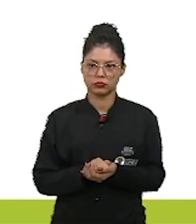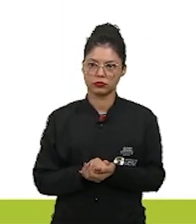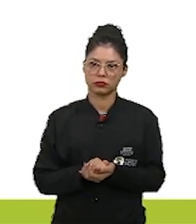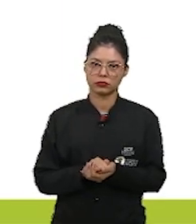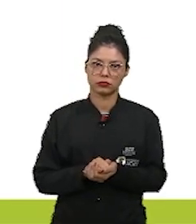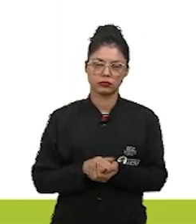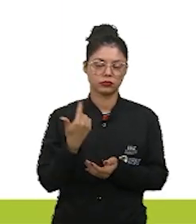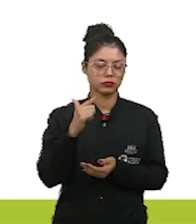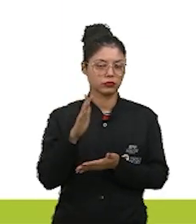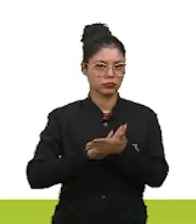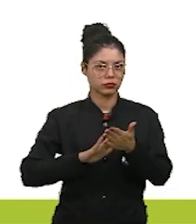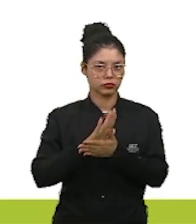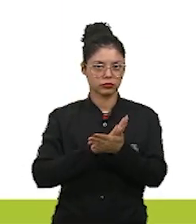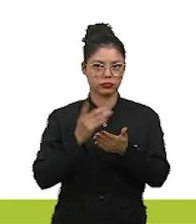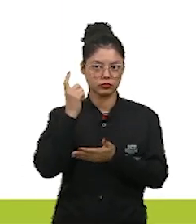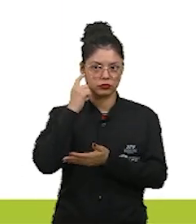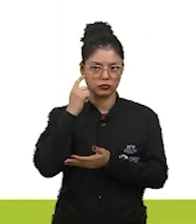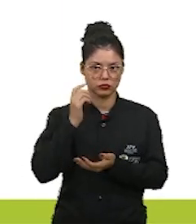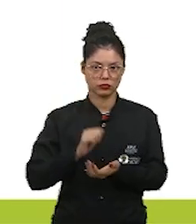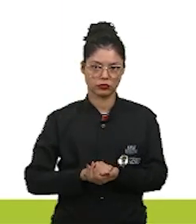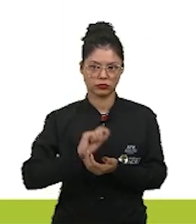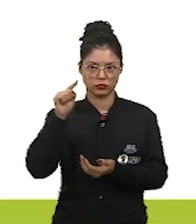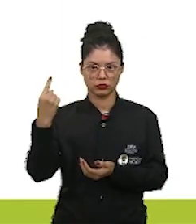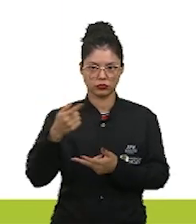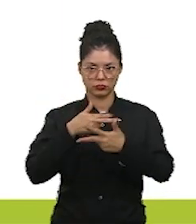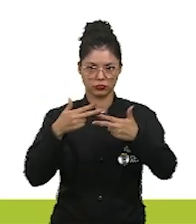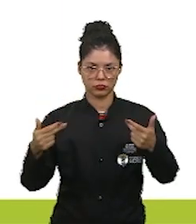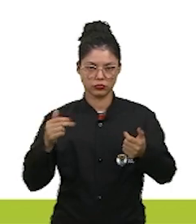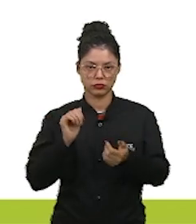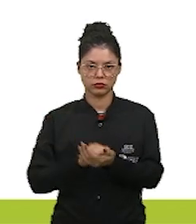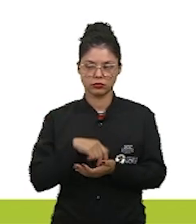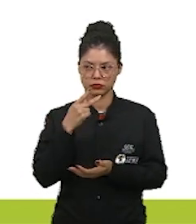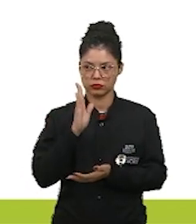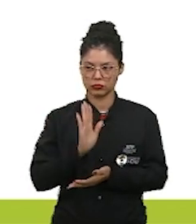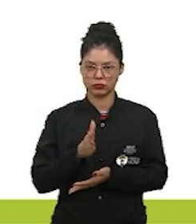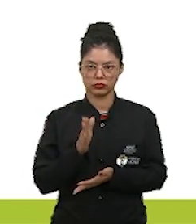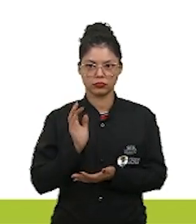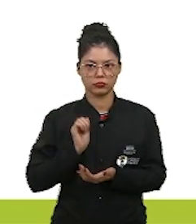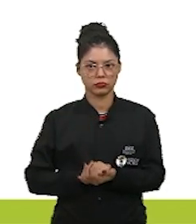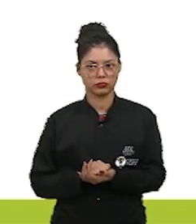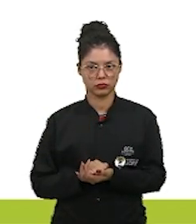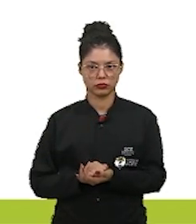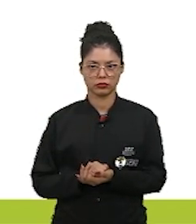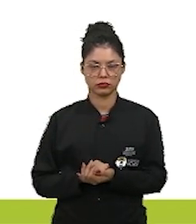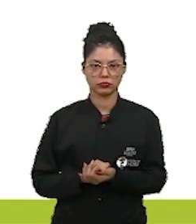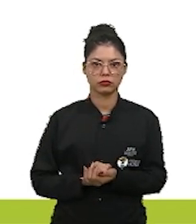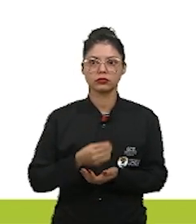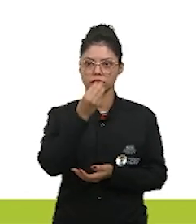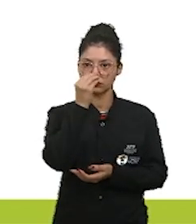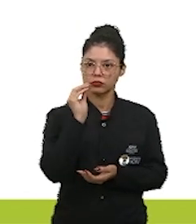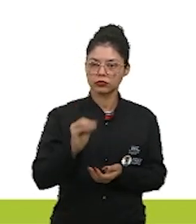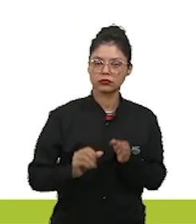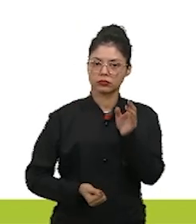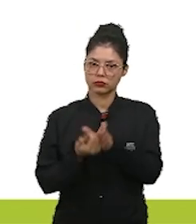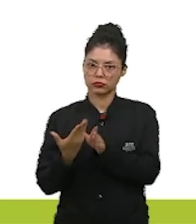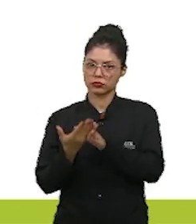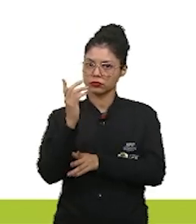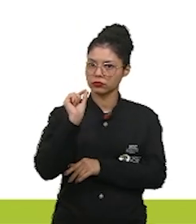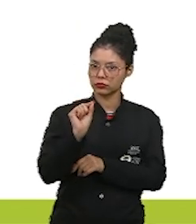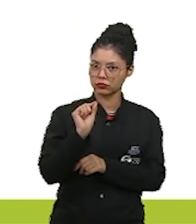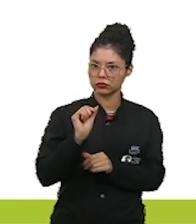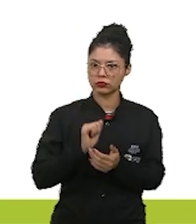Cabeça vazia, oficina daquela coisa lá que nós já sabemos. Então, a ignorância ela vai gerar o